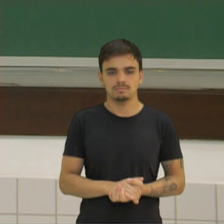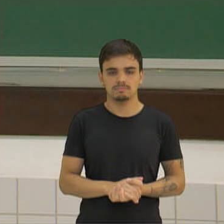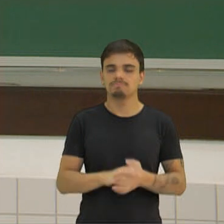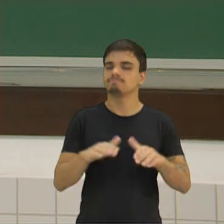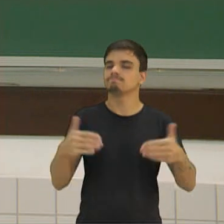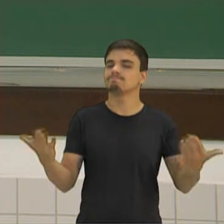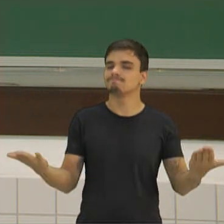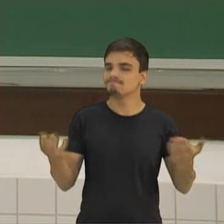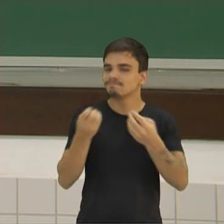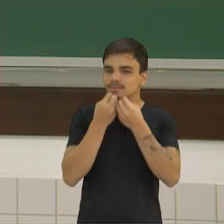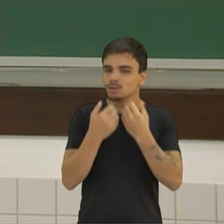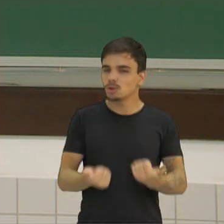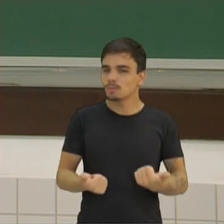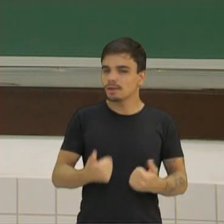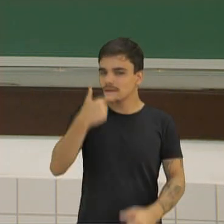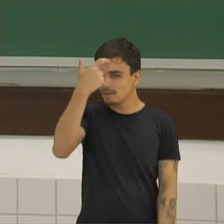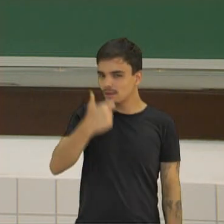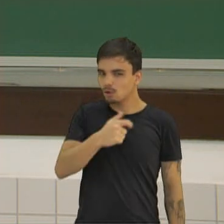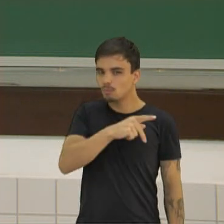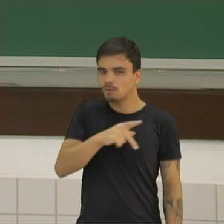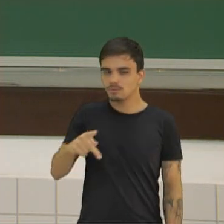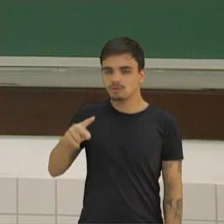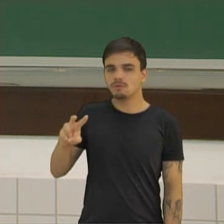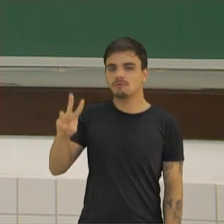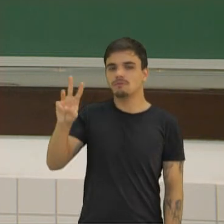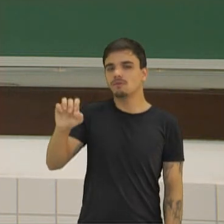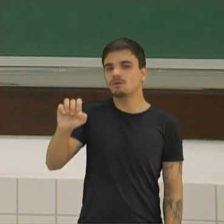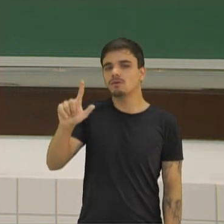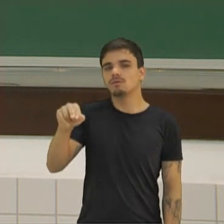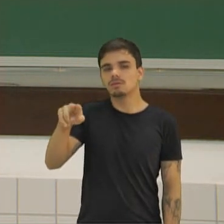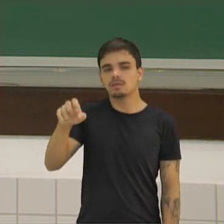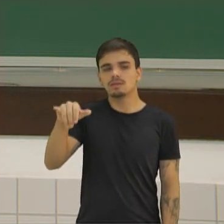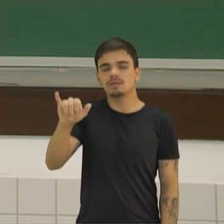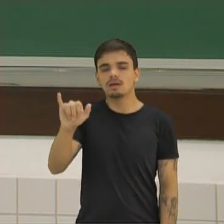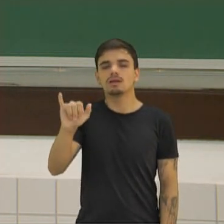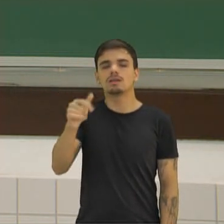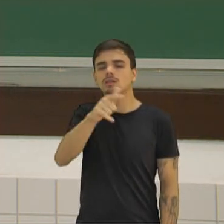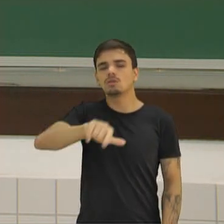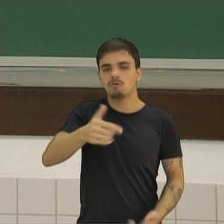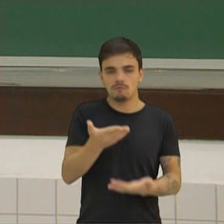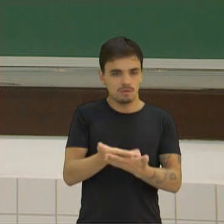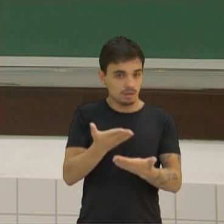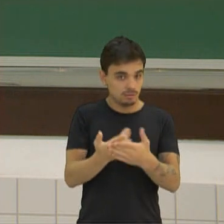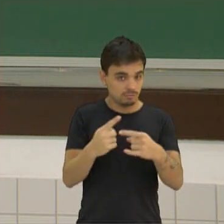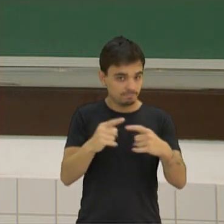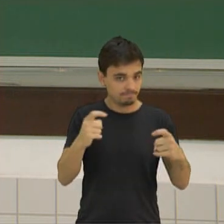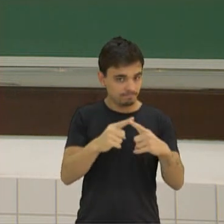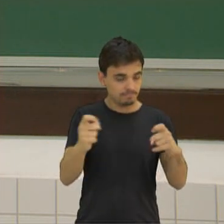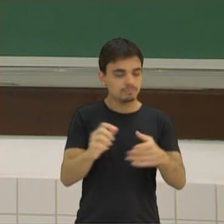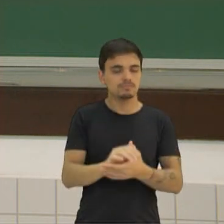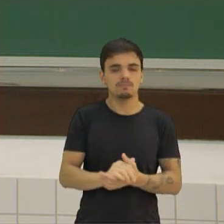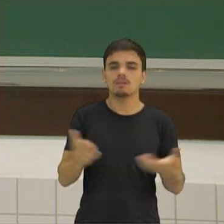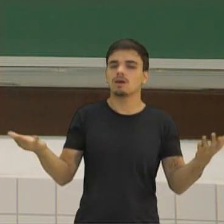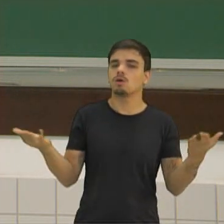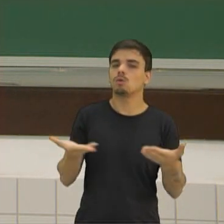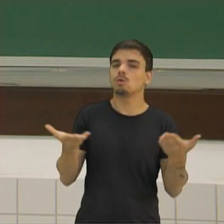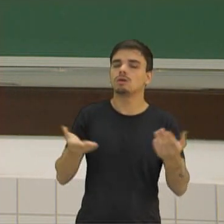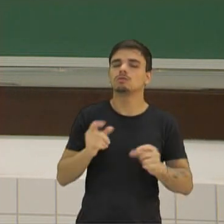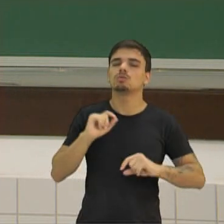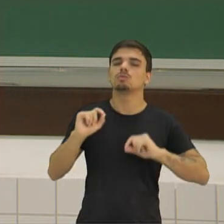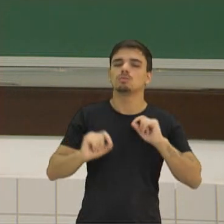aí pessoal tudo bem Aqui o professor Volnei estamos aqui para mais uma aula de ciências hoje